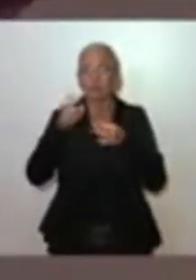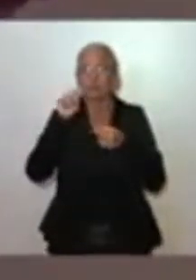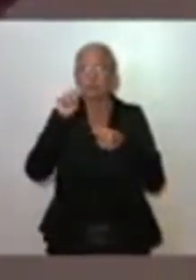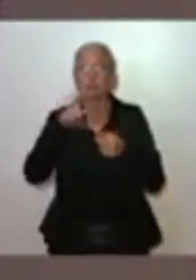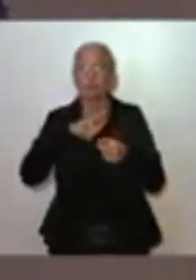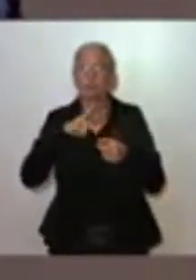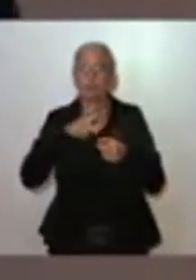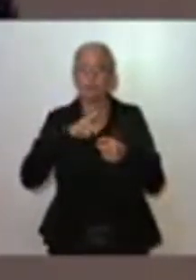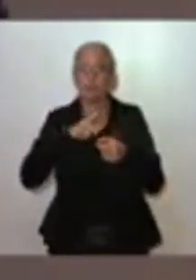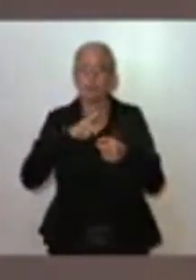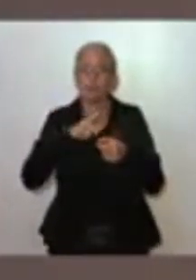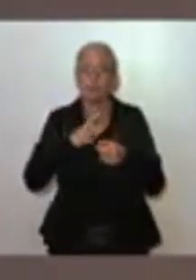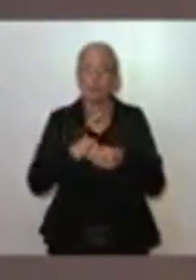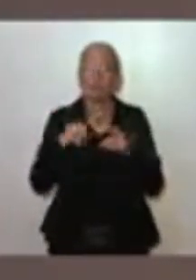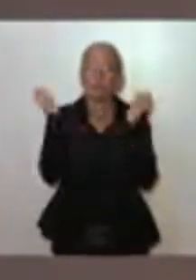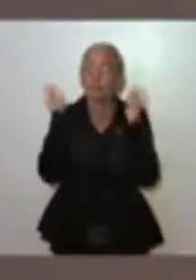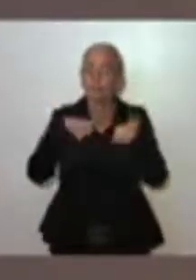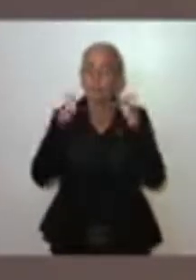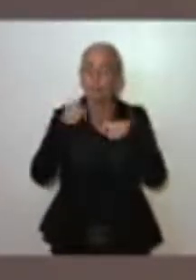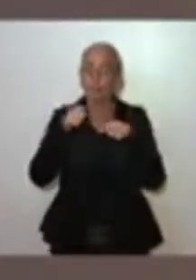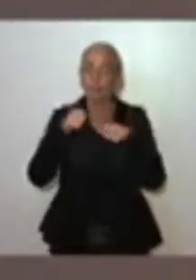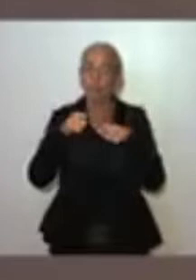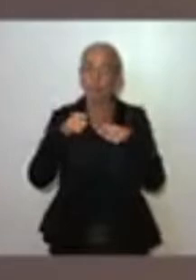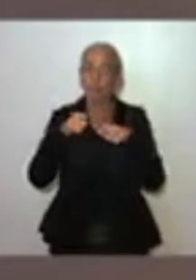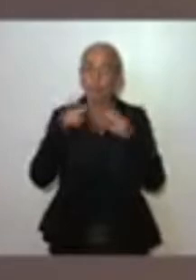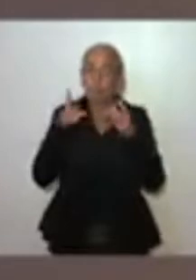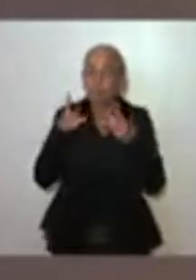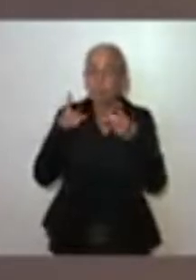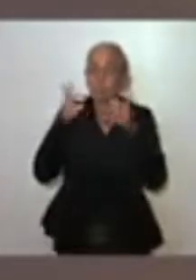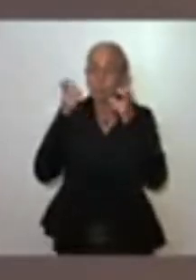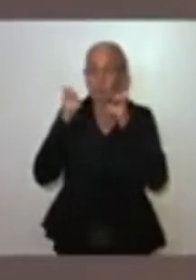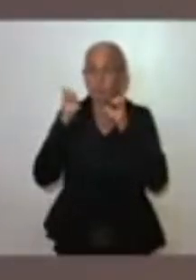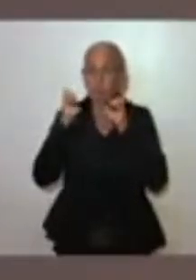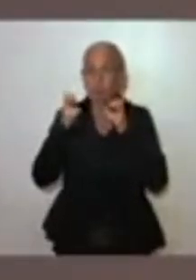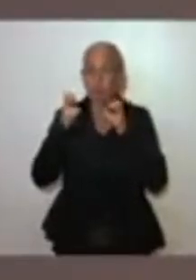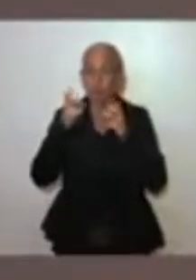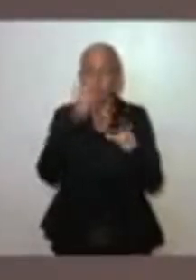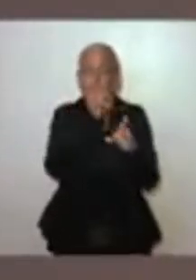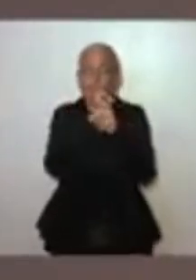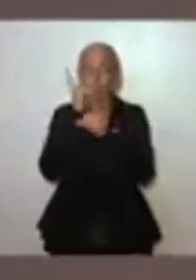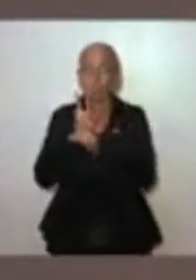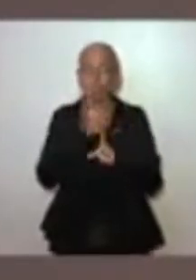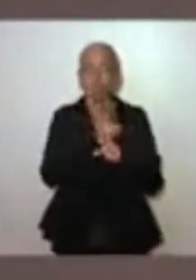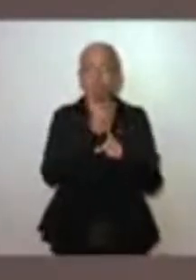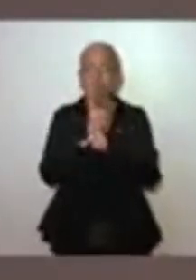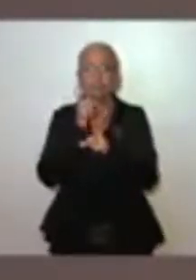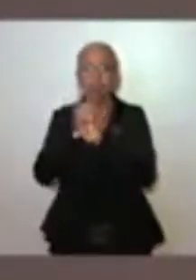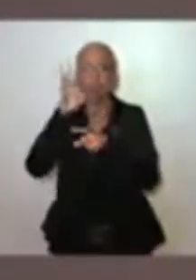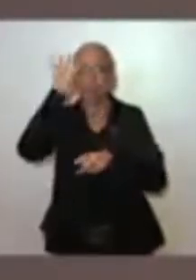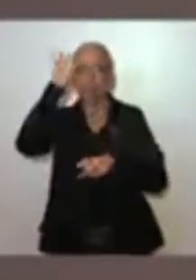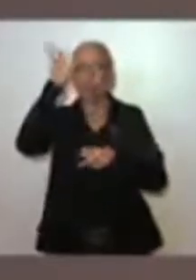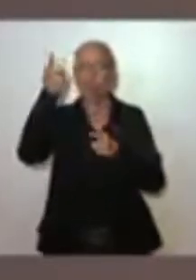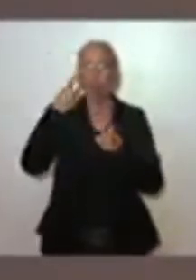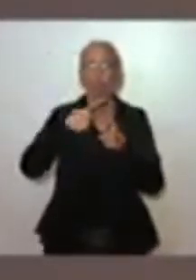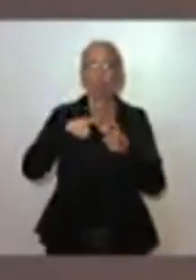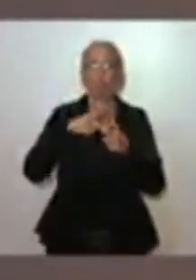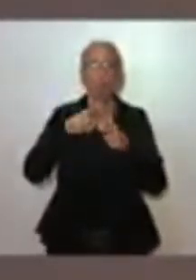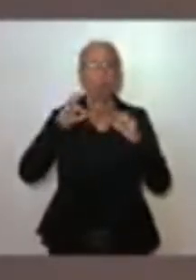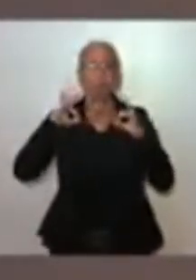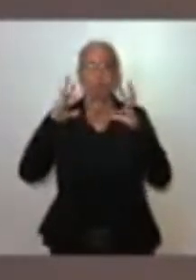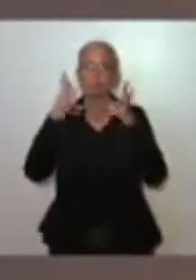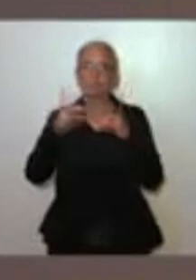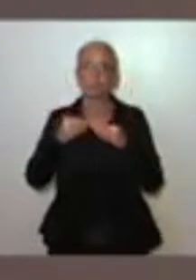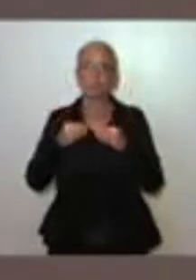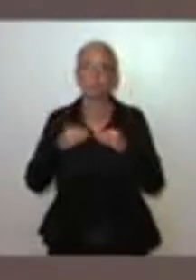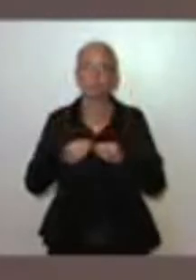o que existe e é preciso diagnósticos certos para encontrar as soluções adequadas para todos os